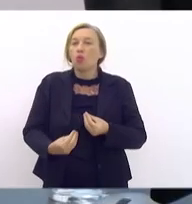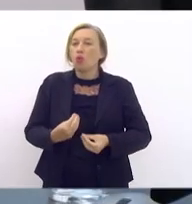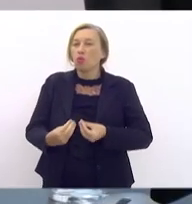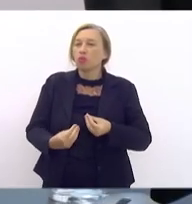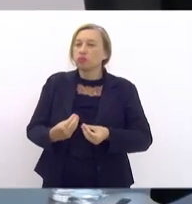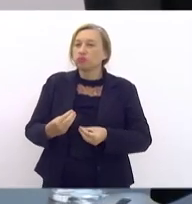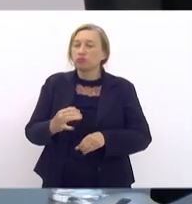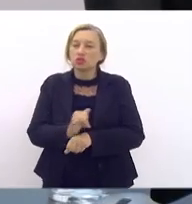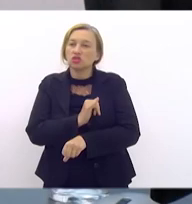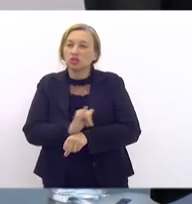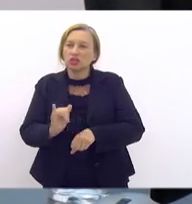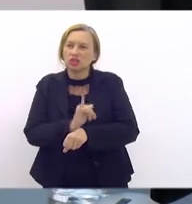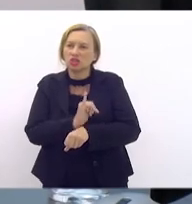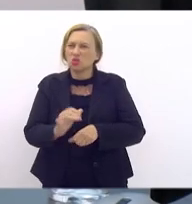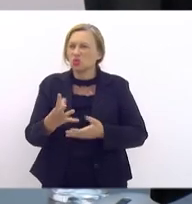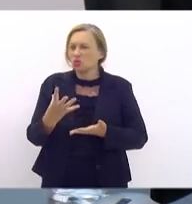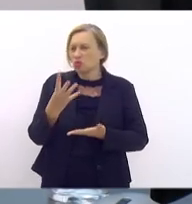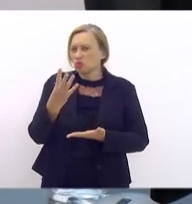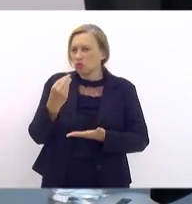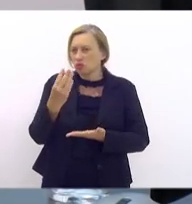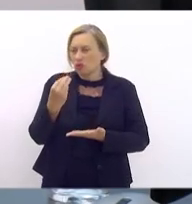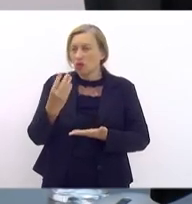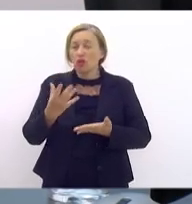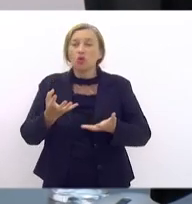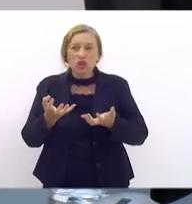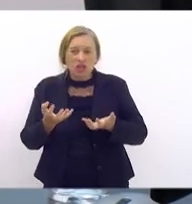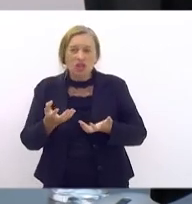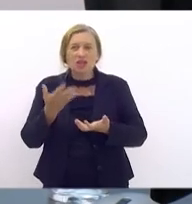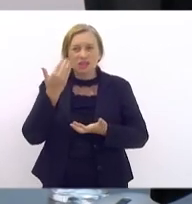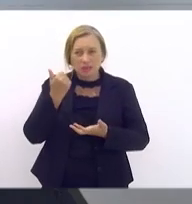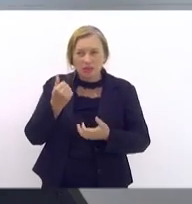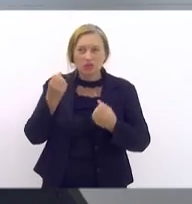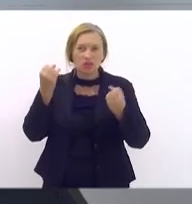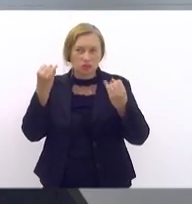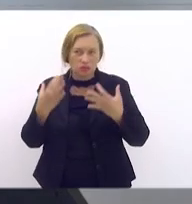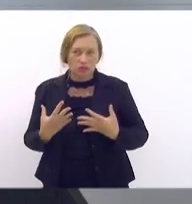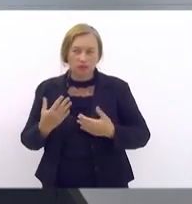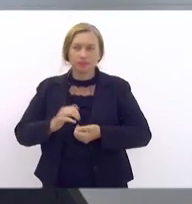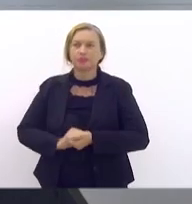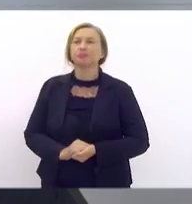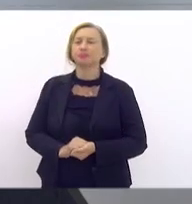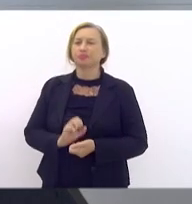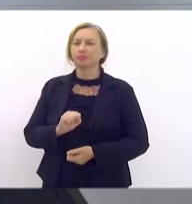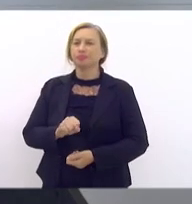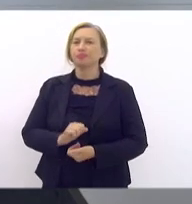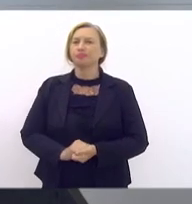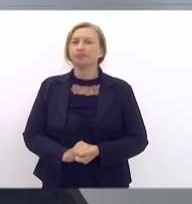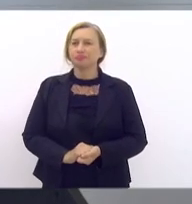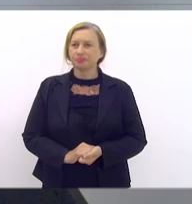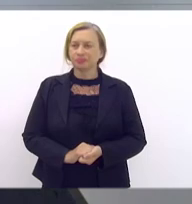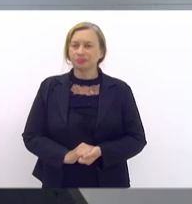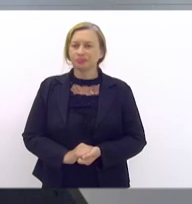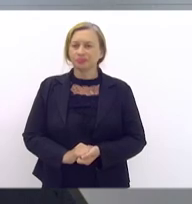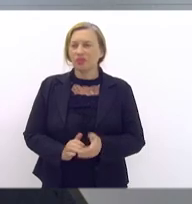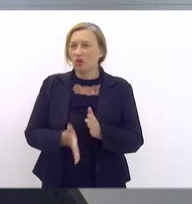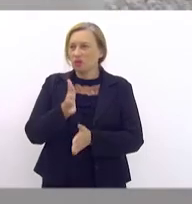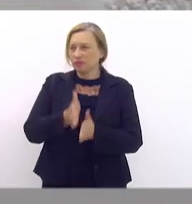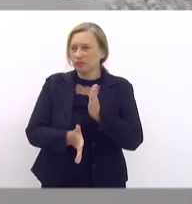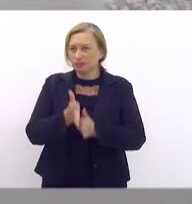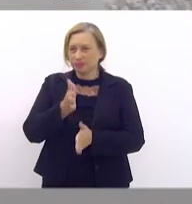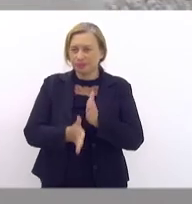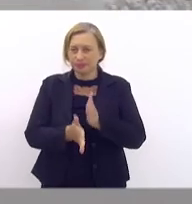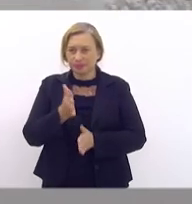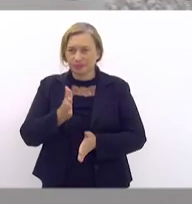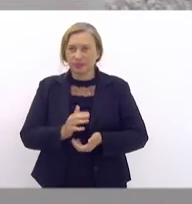articulado um álbum como esse então eu gostaria de ouvi-lo sobre isso sim eh Há uma confusão muito grande quanto